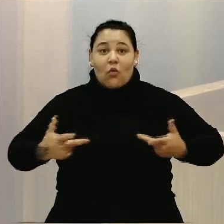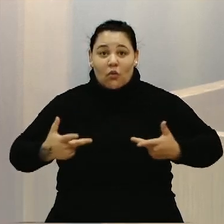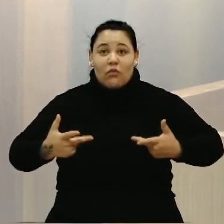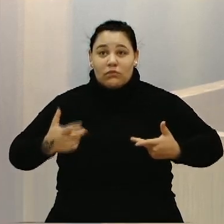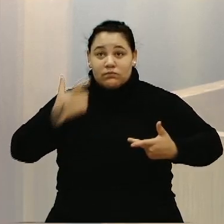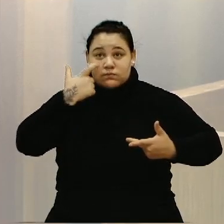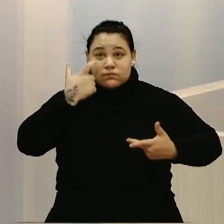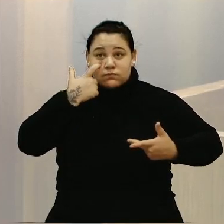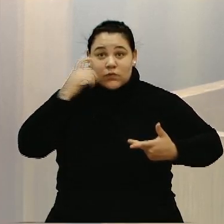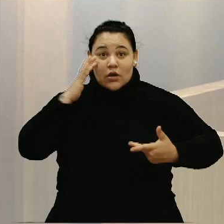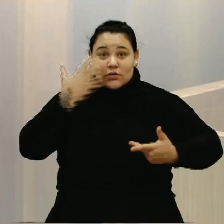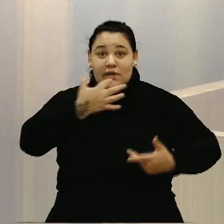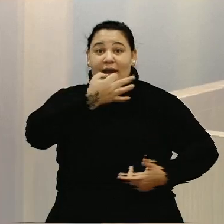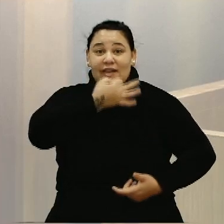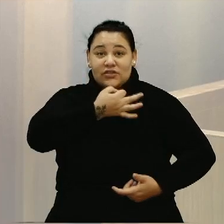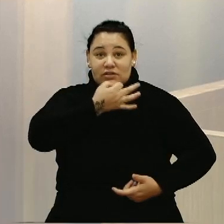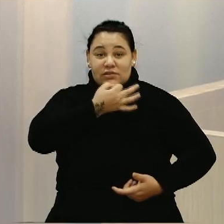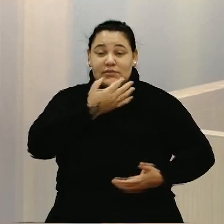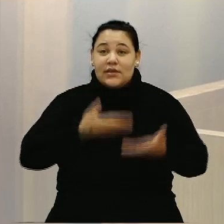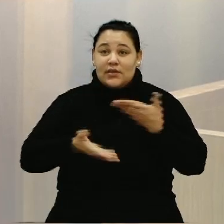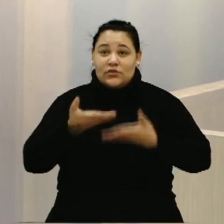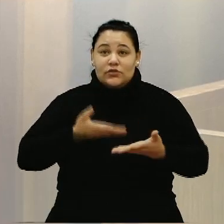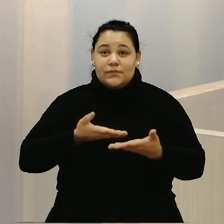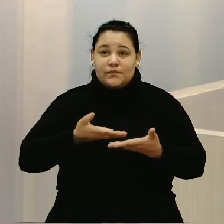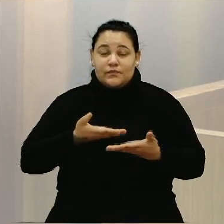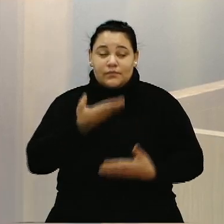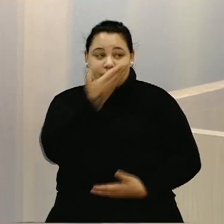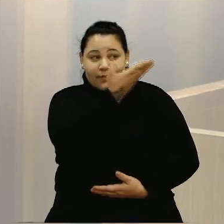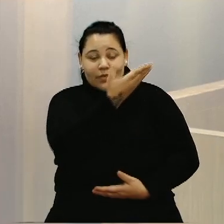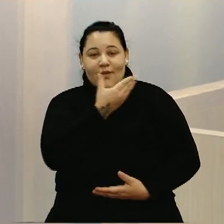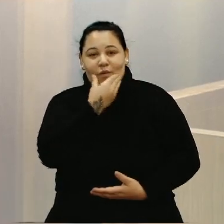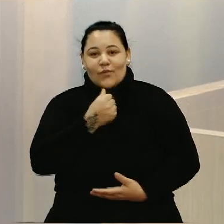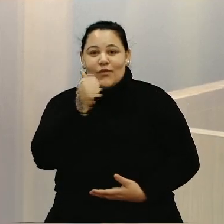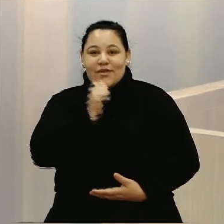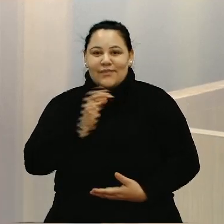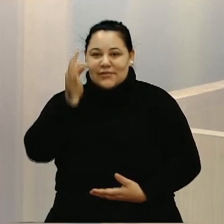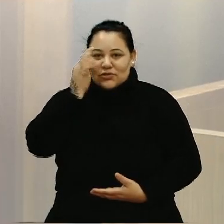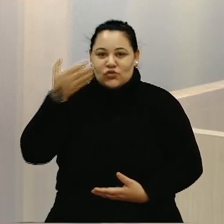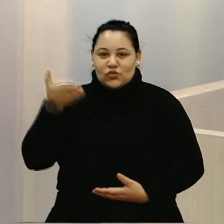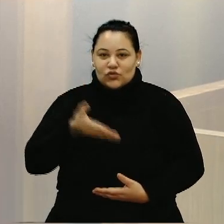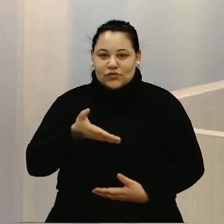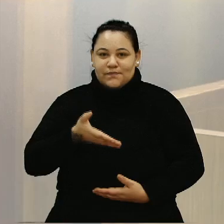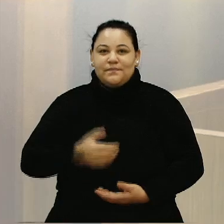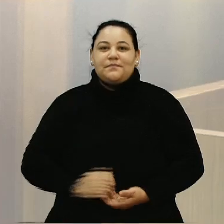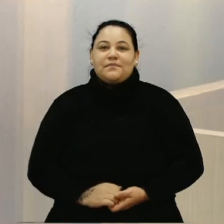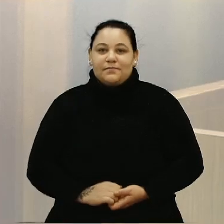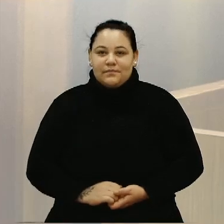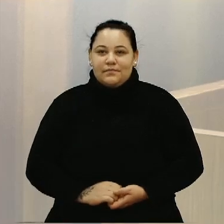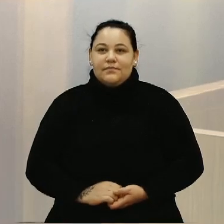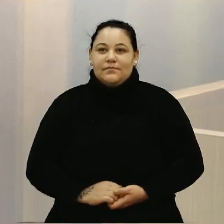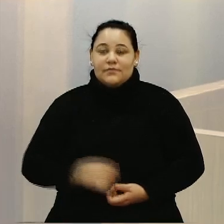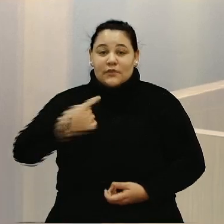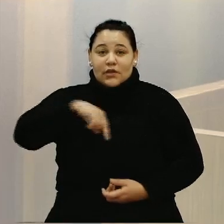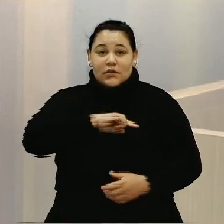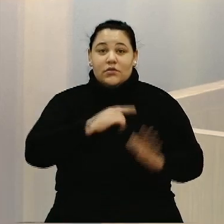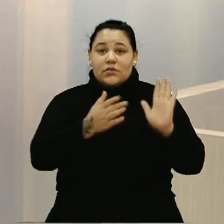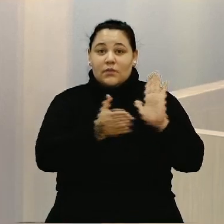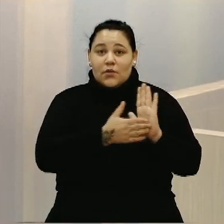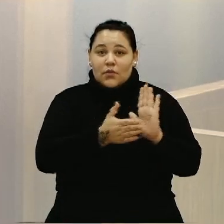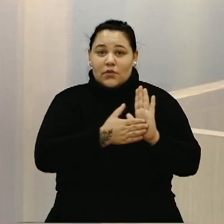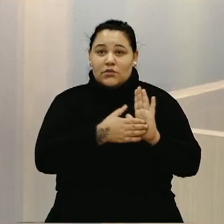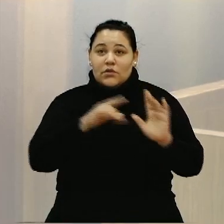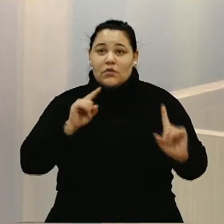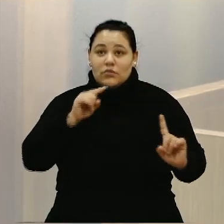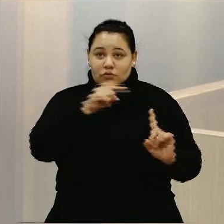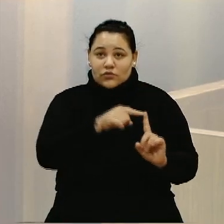em Caxias do Sul, atendidas por esses homens e mulheres que aqui estão. E nossa proposta, nosso objetivo hoje